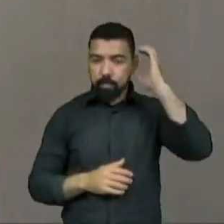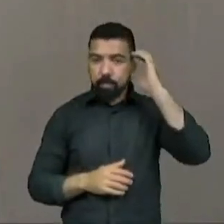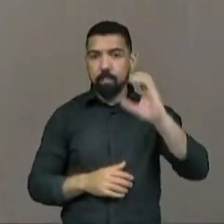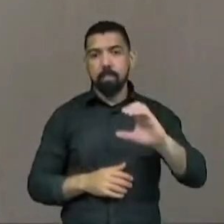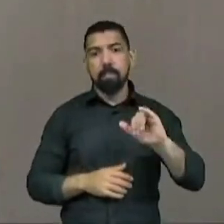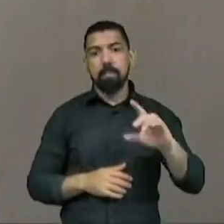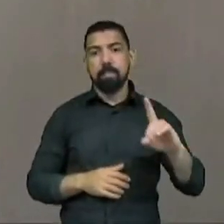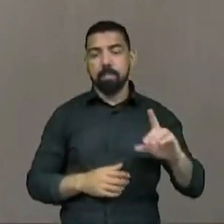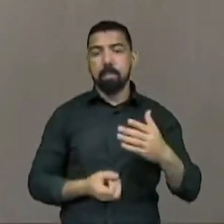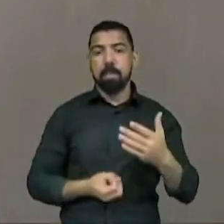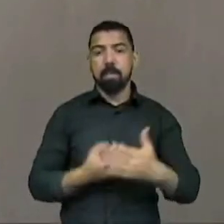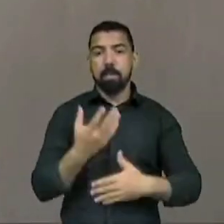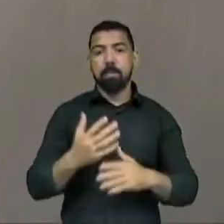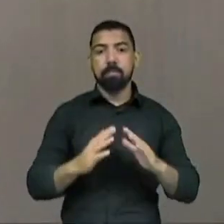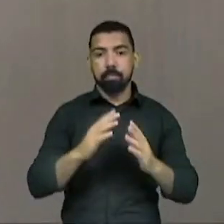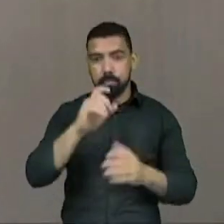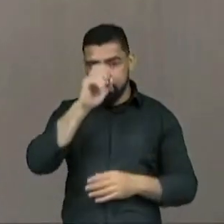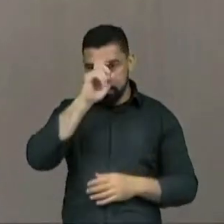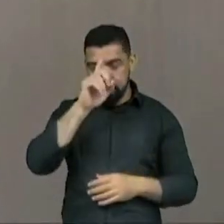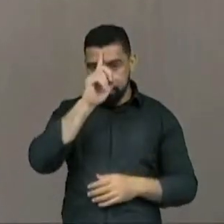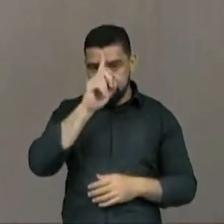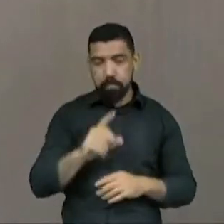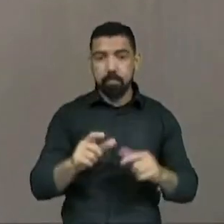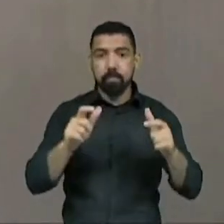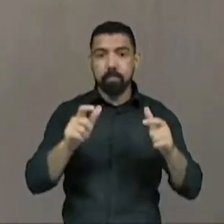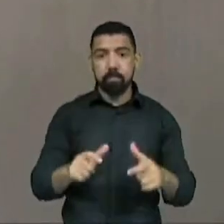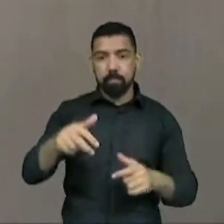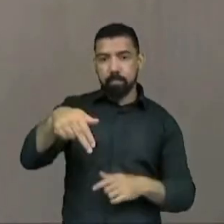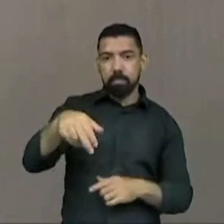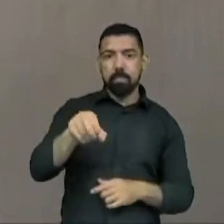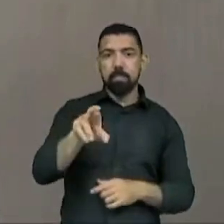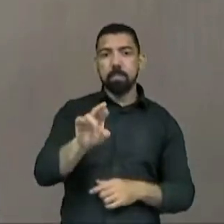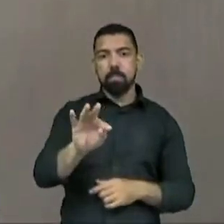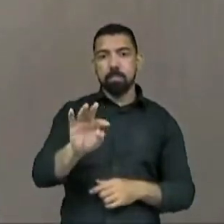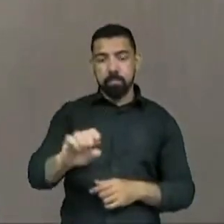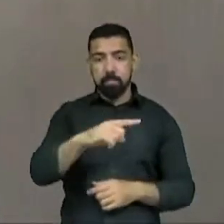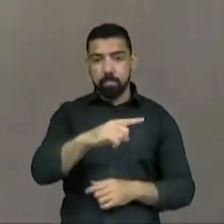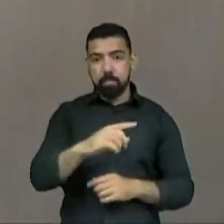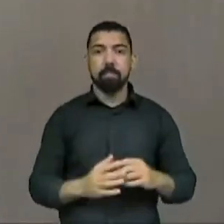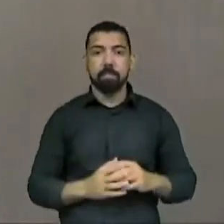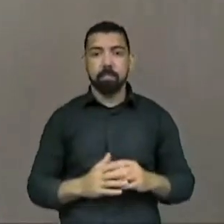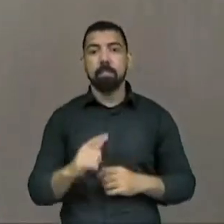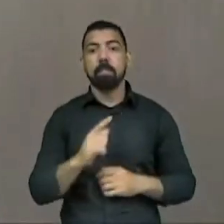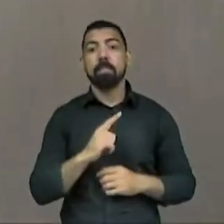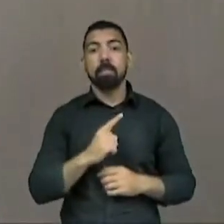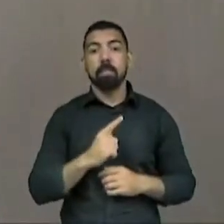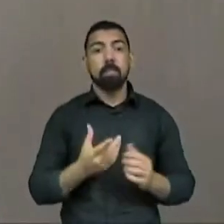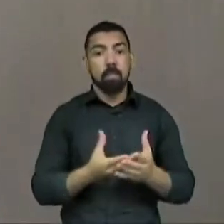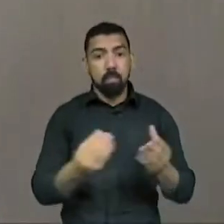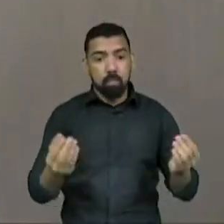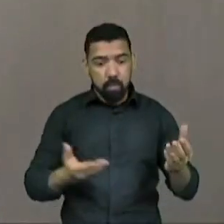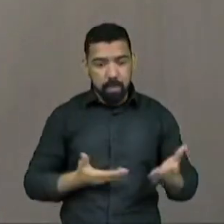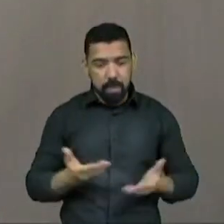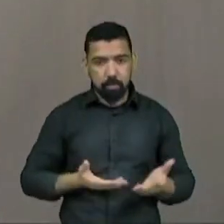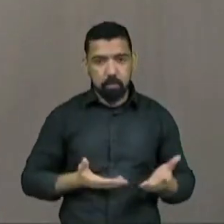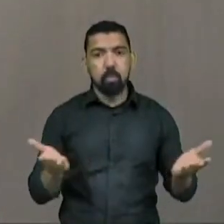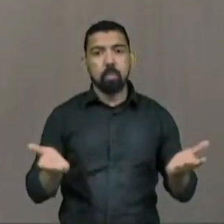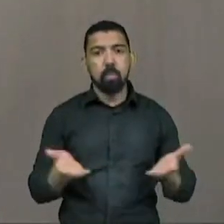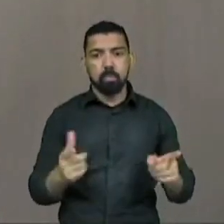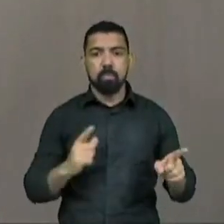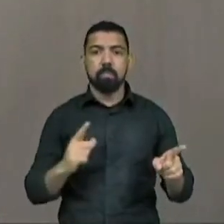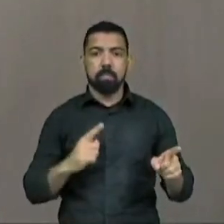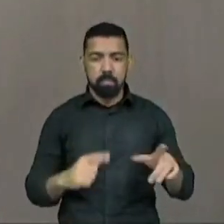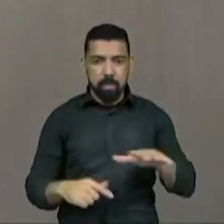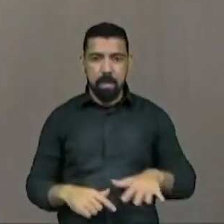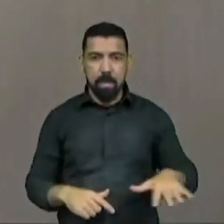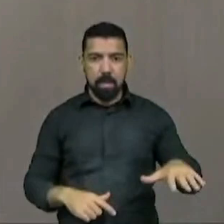cria o hospital da Zona Norte. Esse hospital que tem inúmeros serviços hoje na região